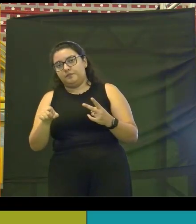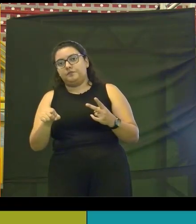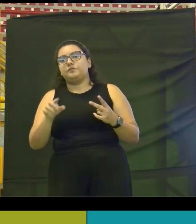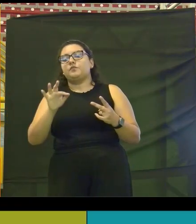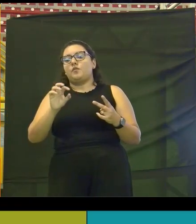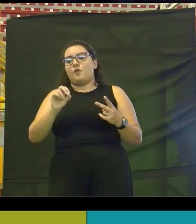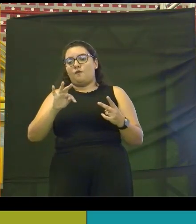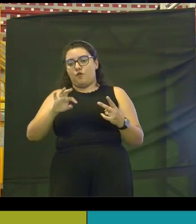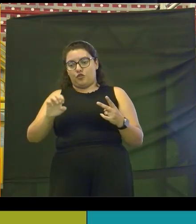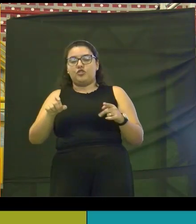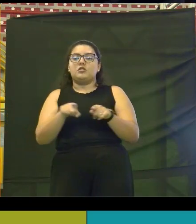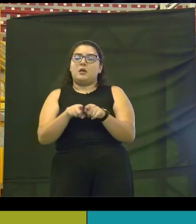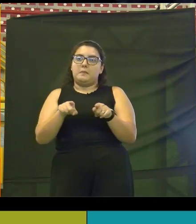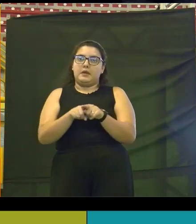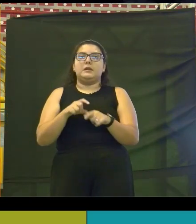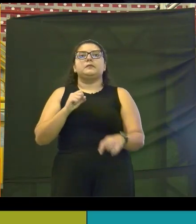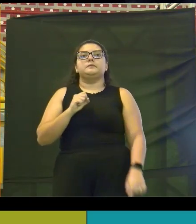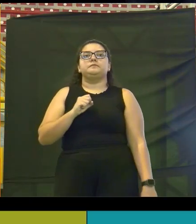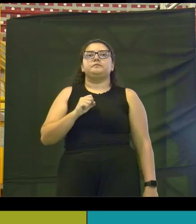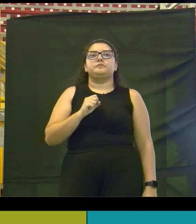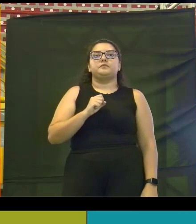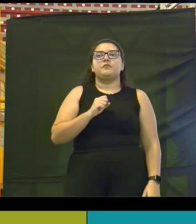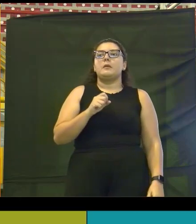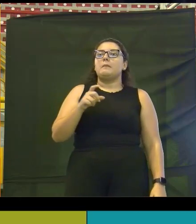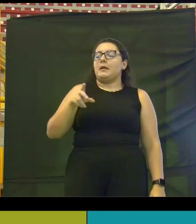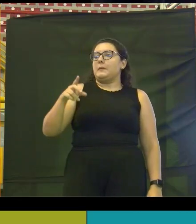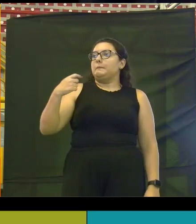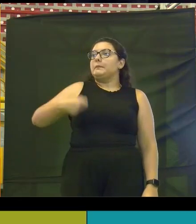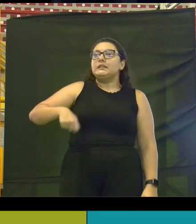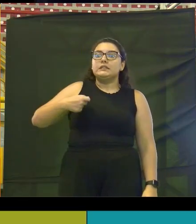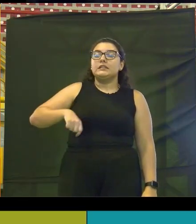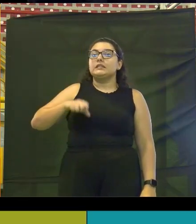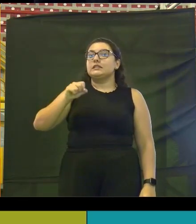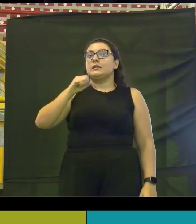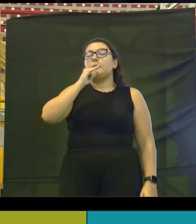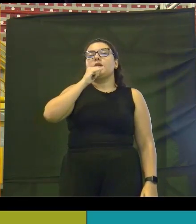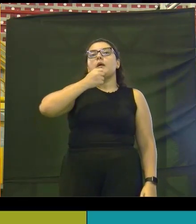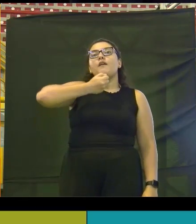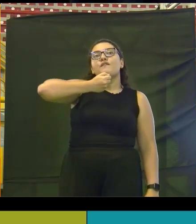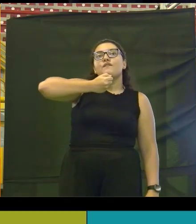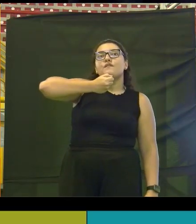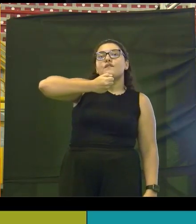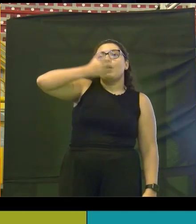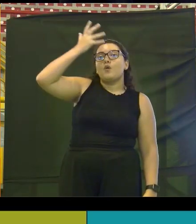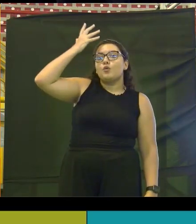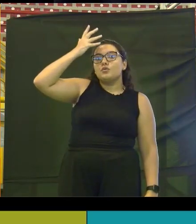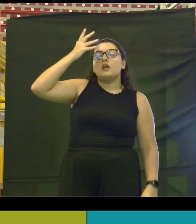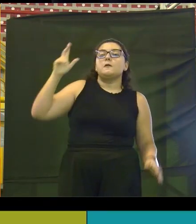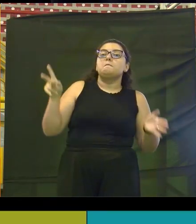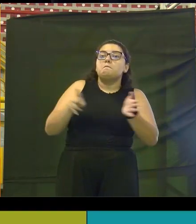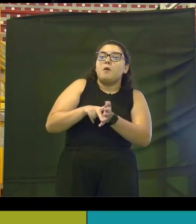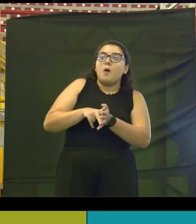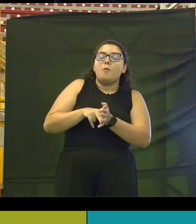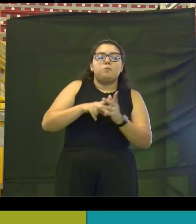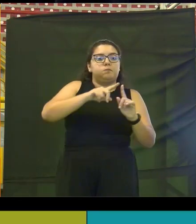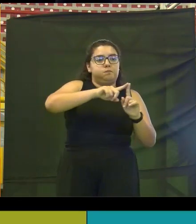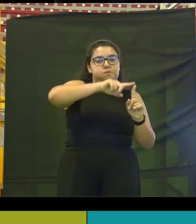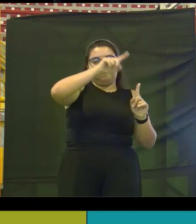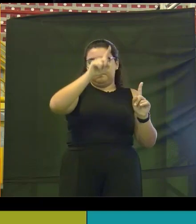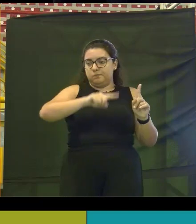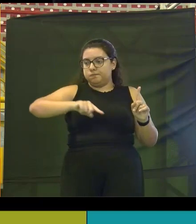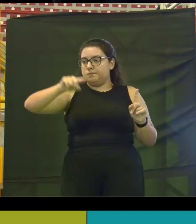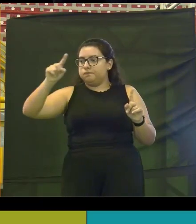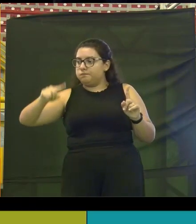Da fonte. É aquela velha Maria vai com as outras. Se a velocidade mudar no fenômeno, o comprimento de